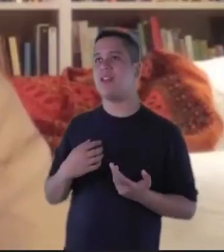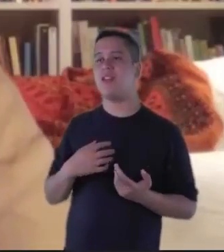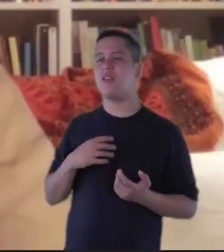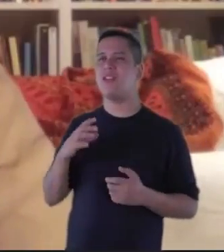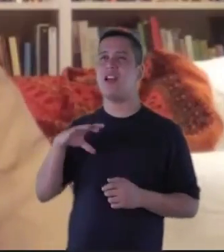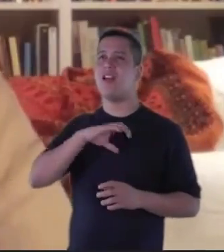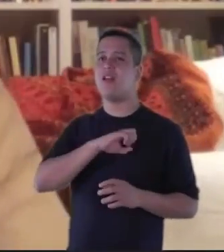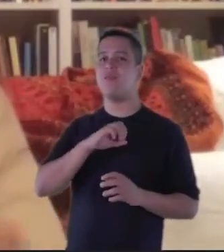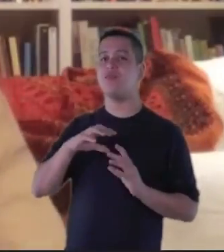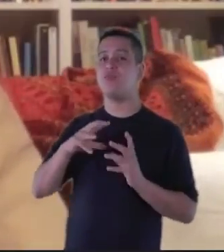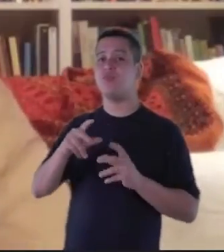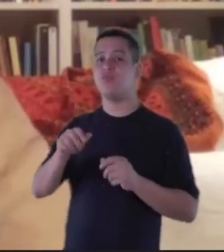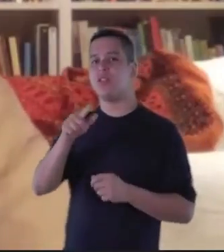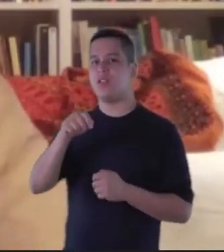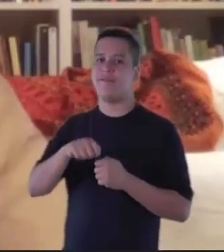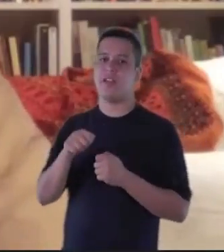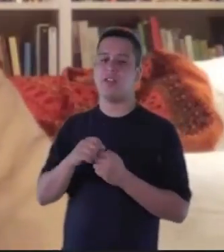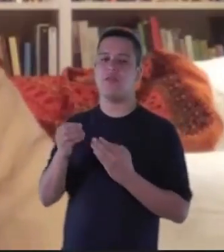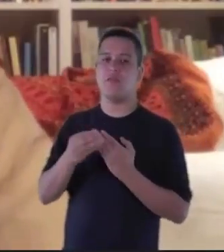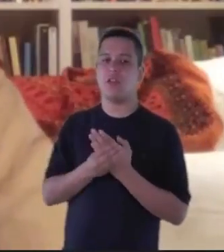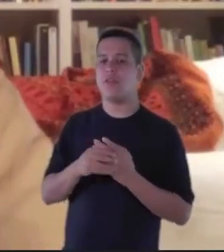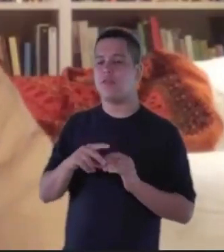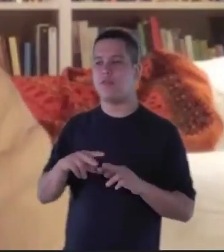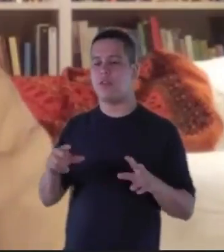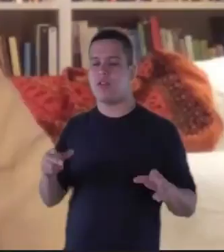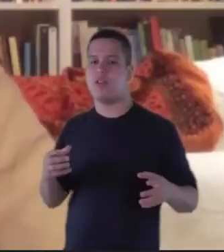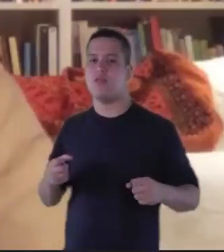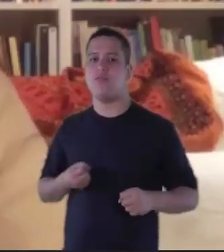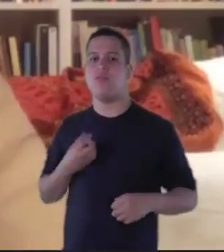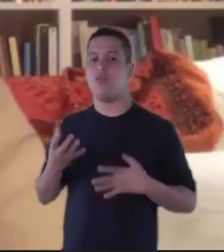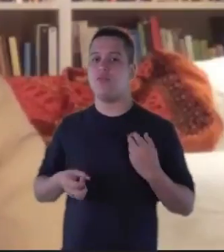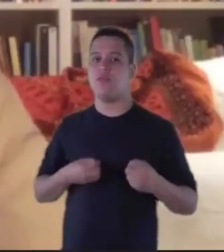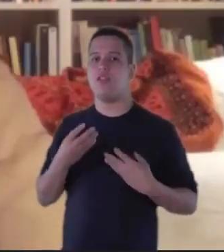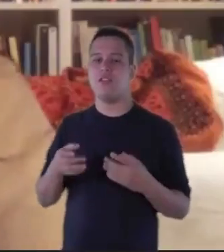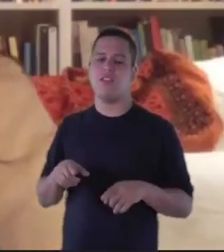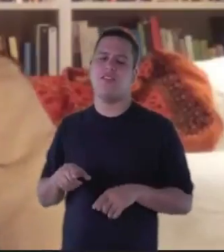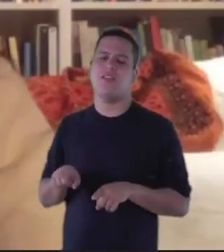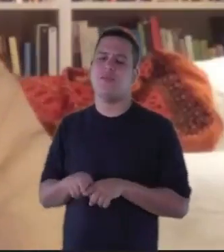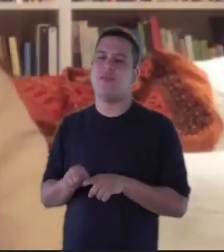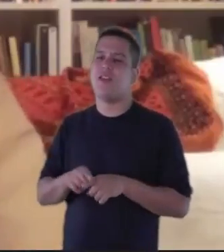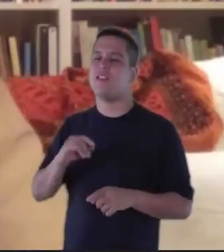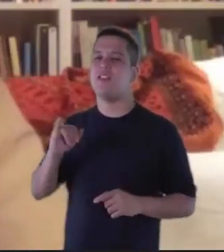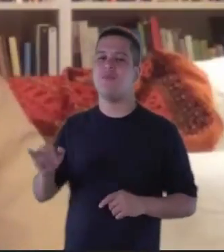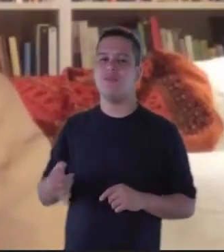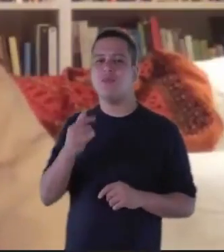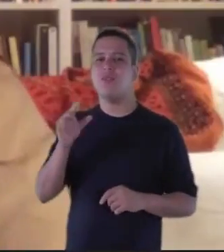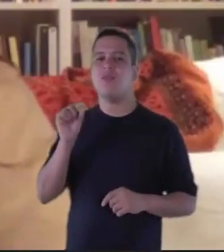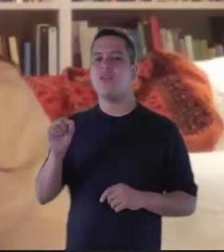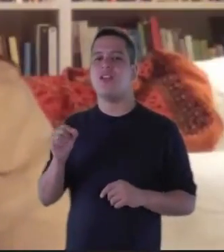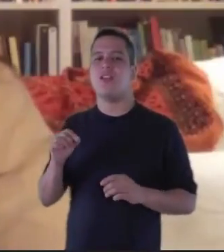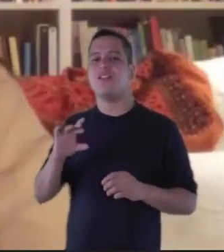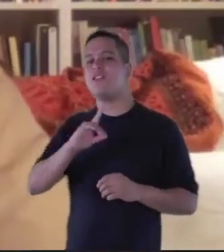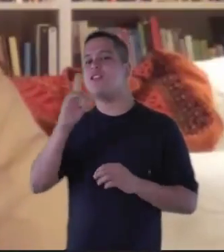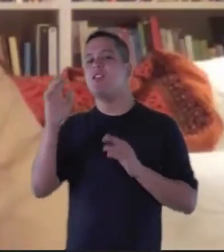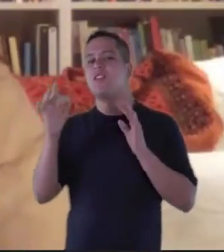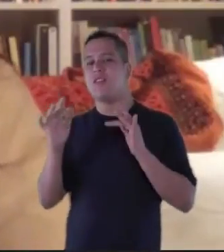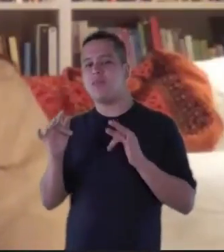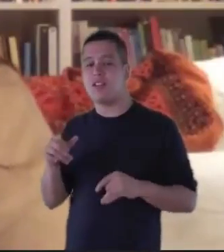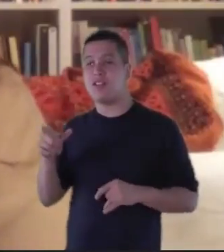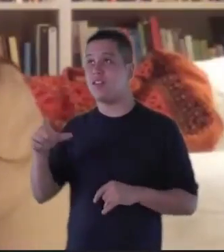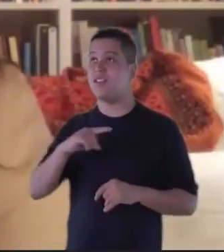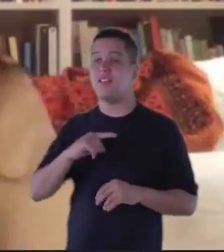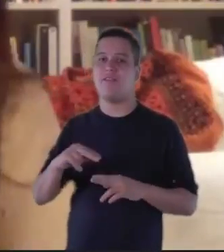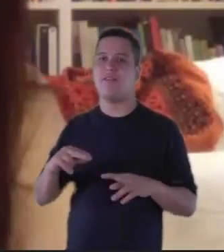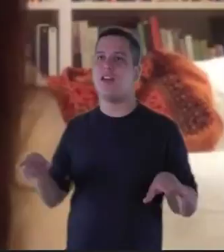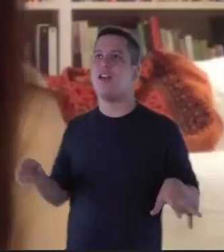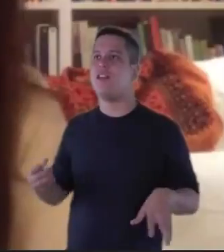dele. A gente ficou lendo junto poesia, aproveitando que era Dia dos Namorados, que ele tem um monte de poesias lindas de amor.